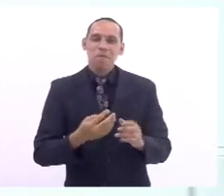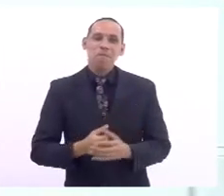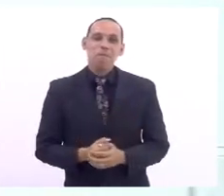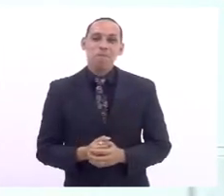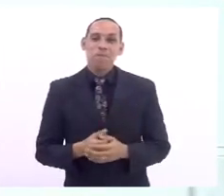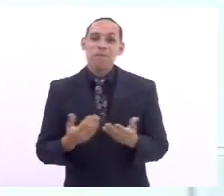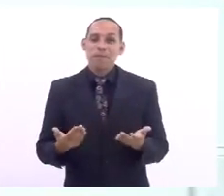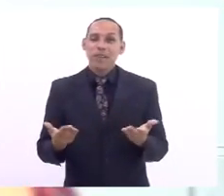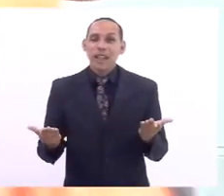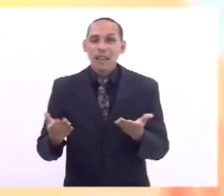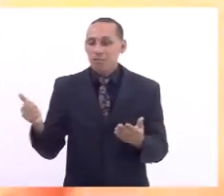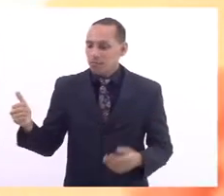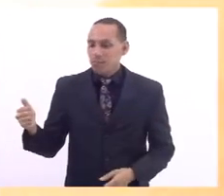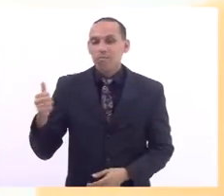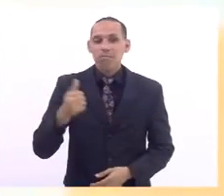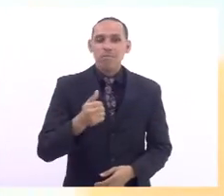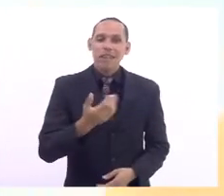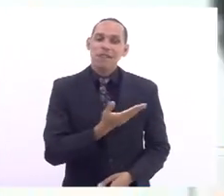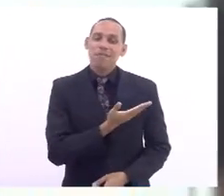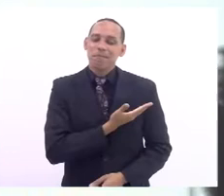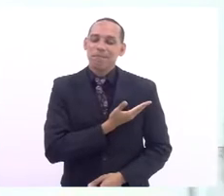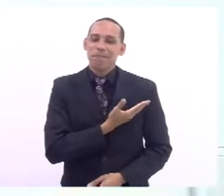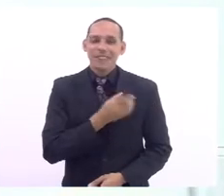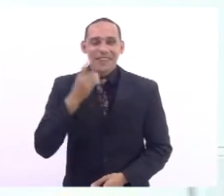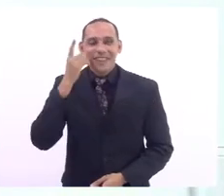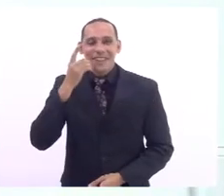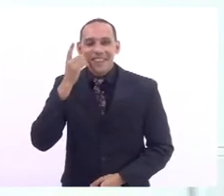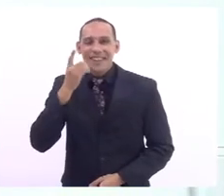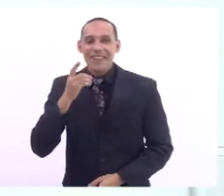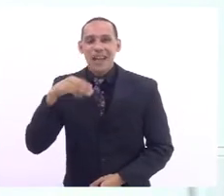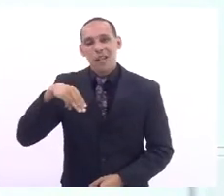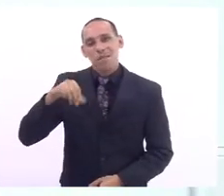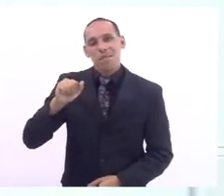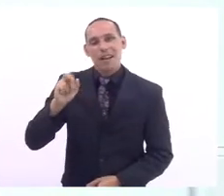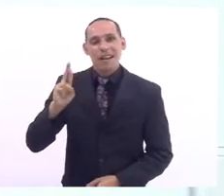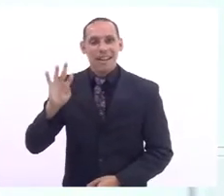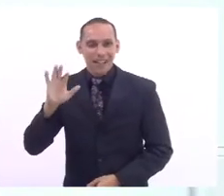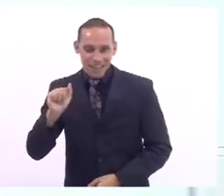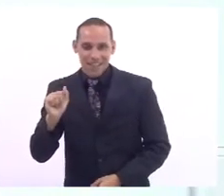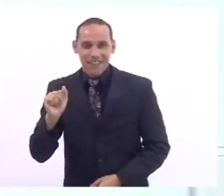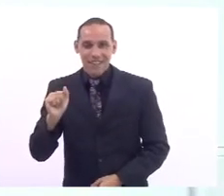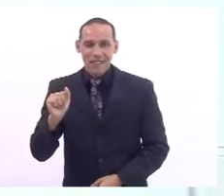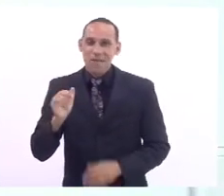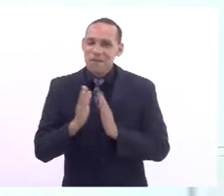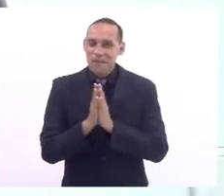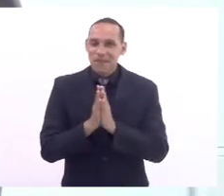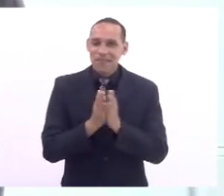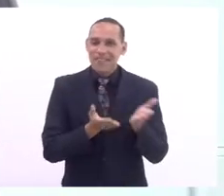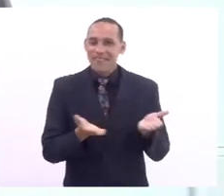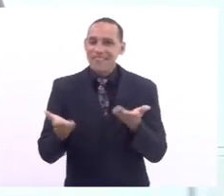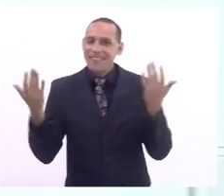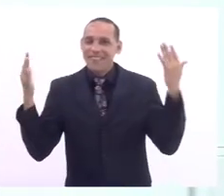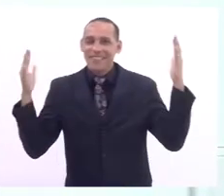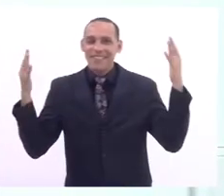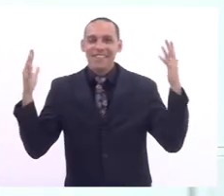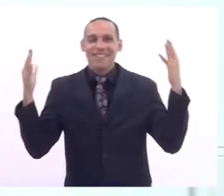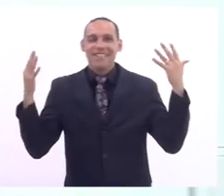é bom tem a palavra agora minha querida amiga Deputado desta casa Marta Rocha por favor mata um